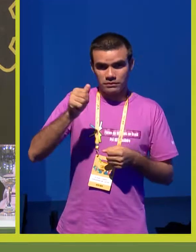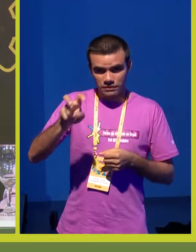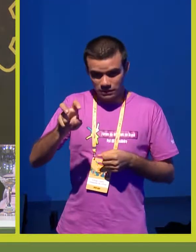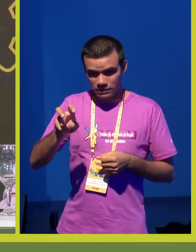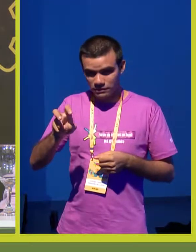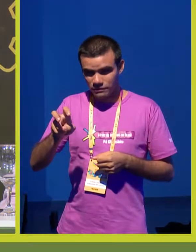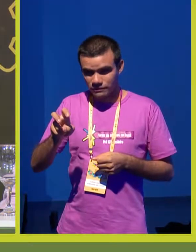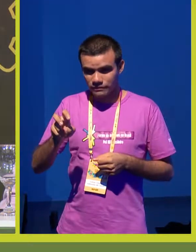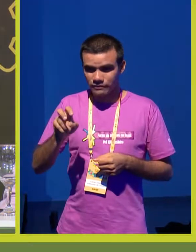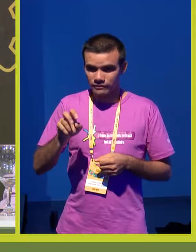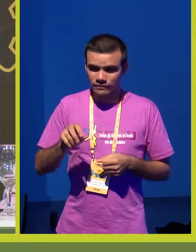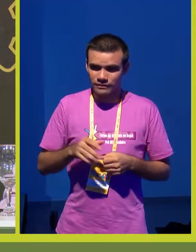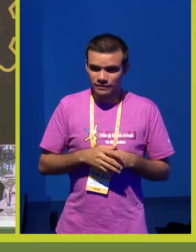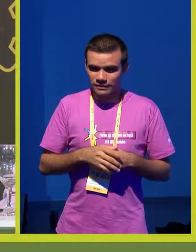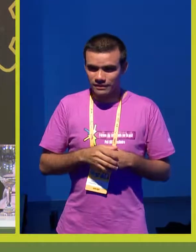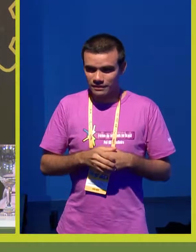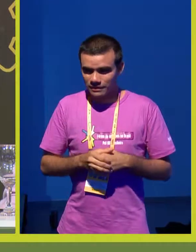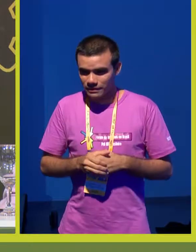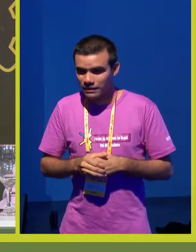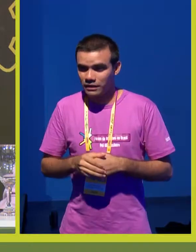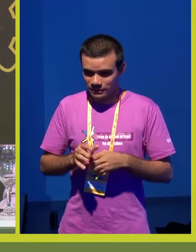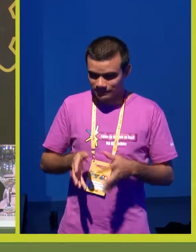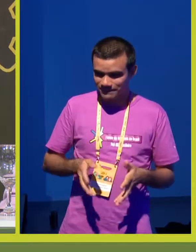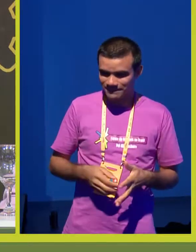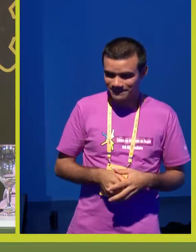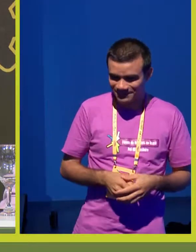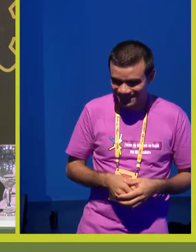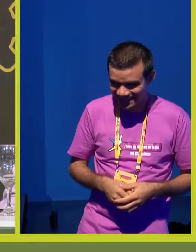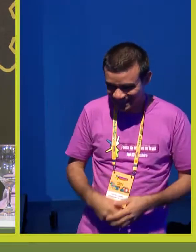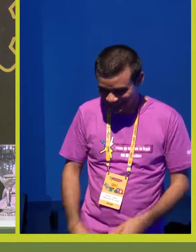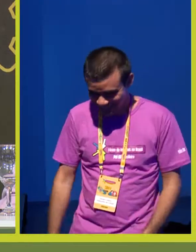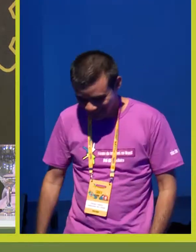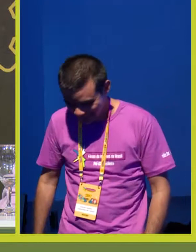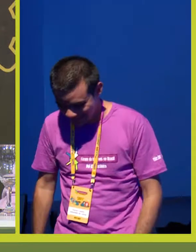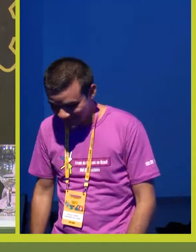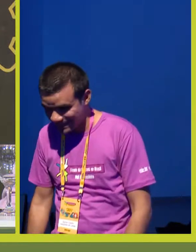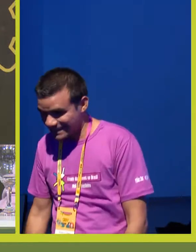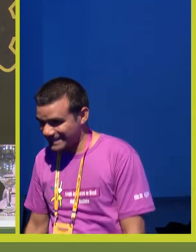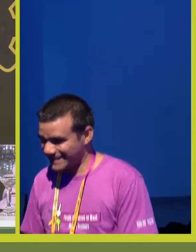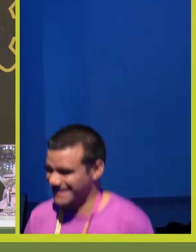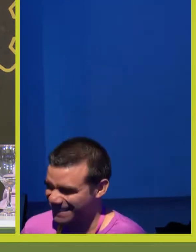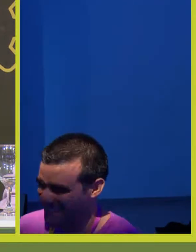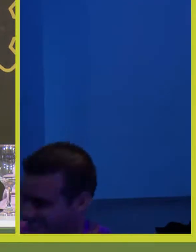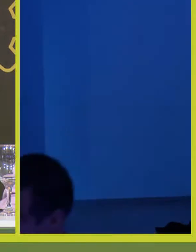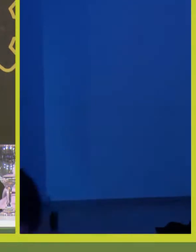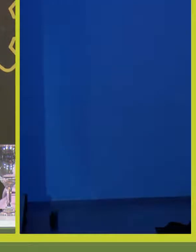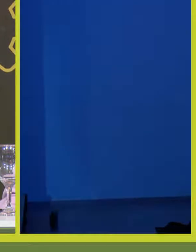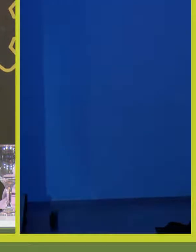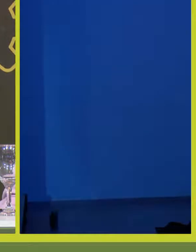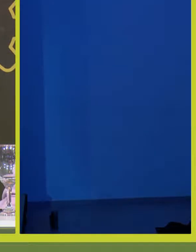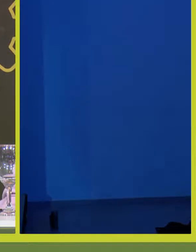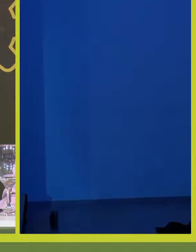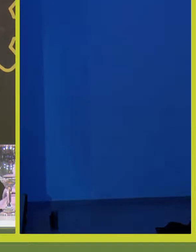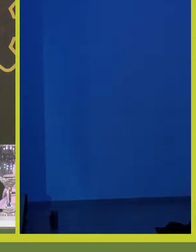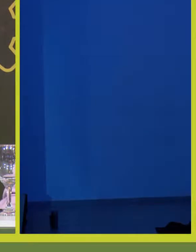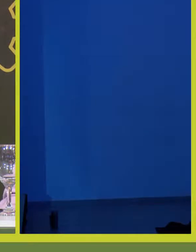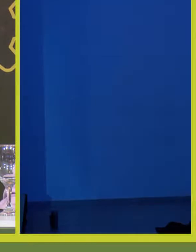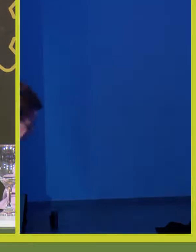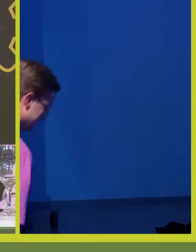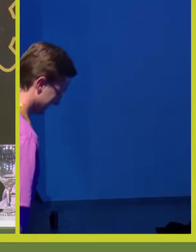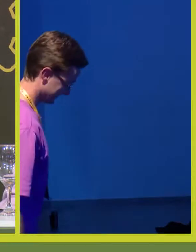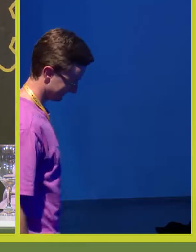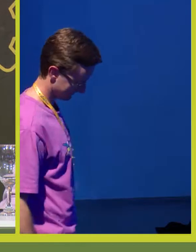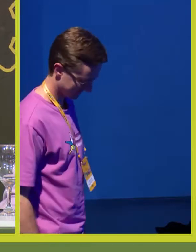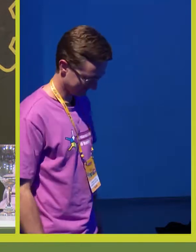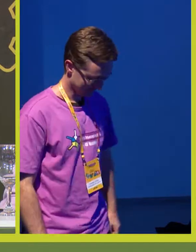Chronicle revelou que um analista de laboratório criminal estava fazendo suposições sobre evidências genéticas incompletas e de baixa qualidade, tendo